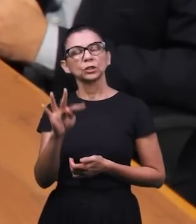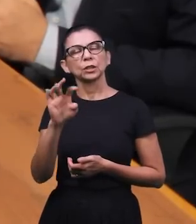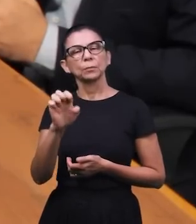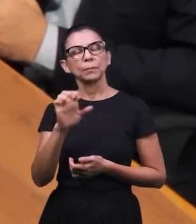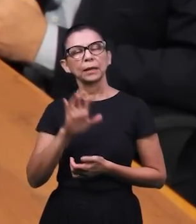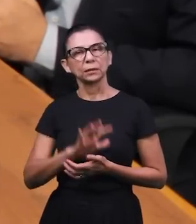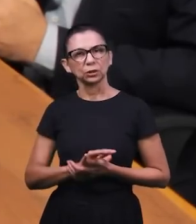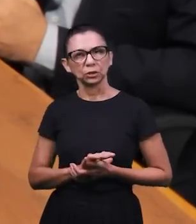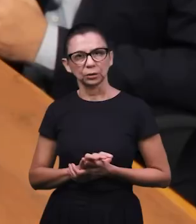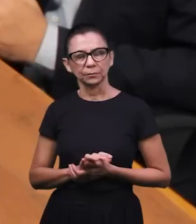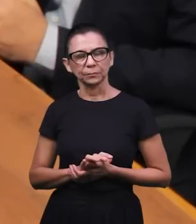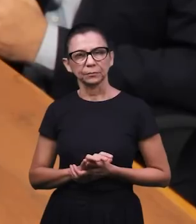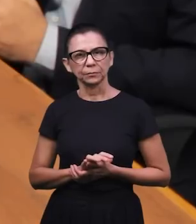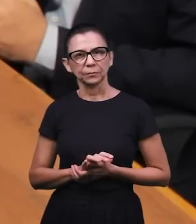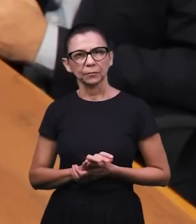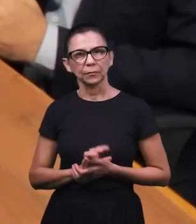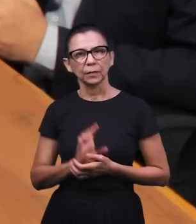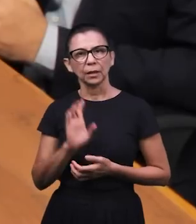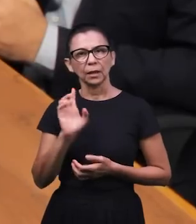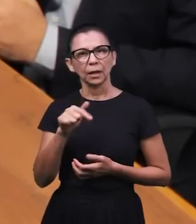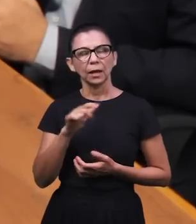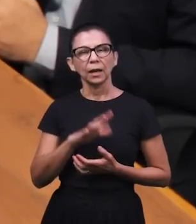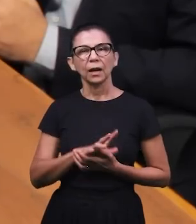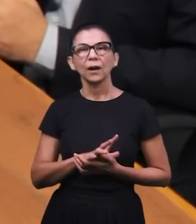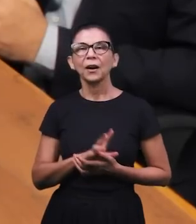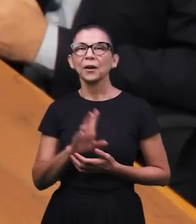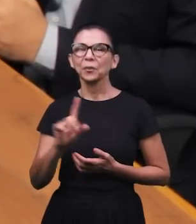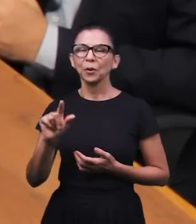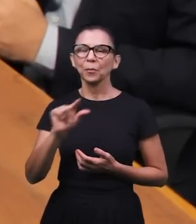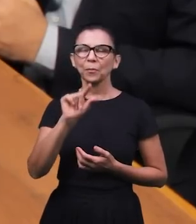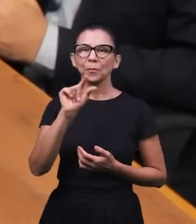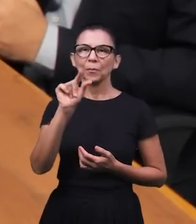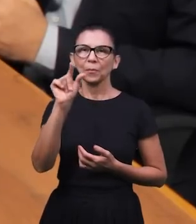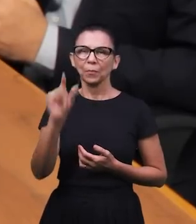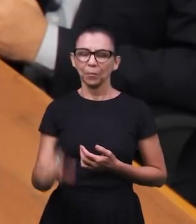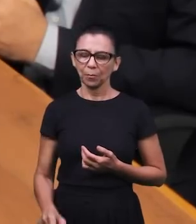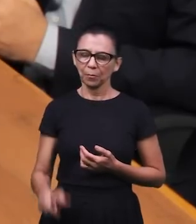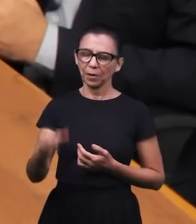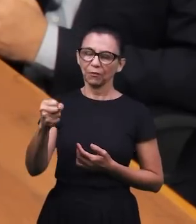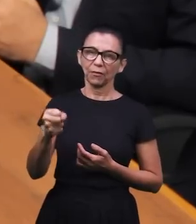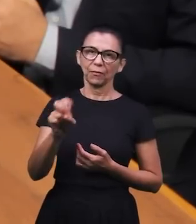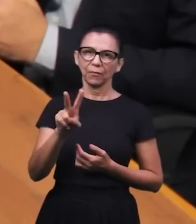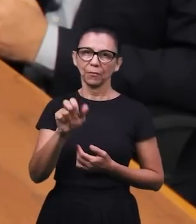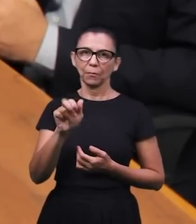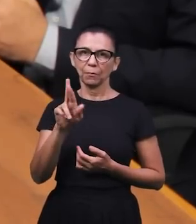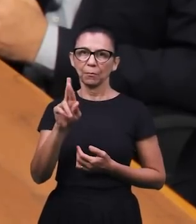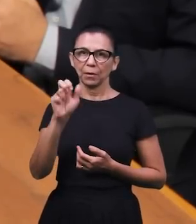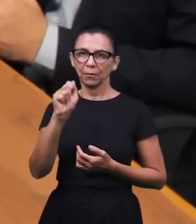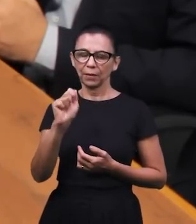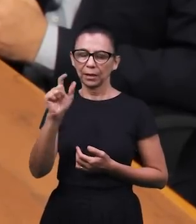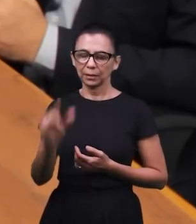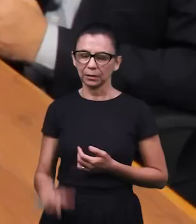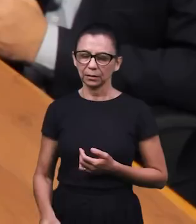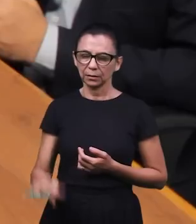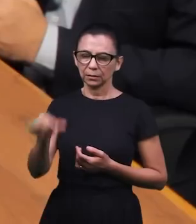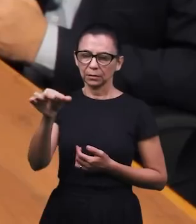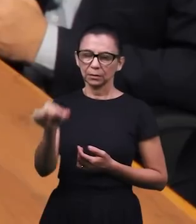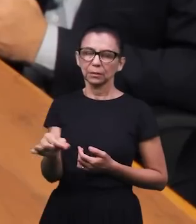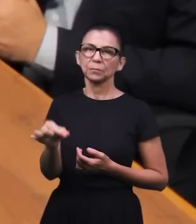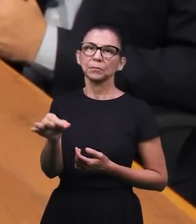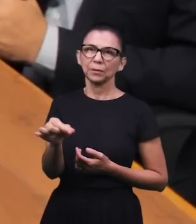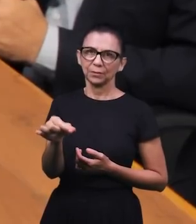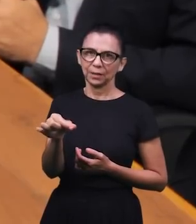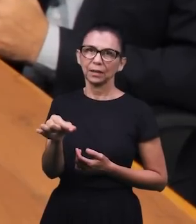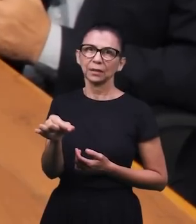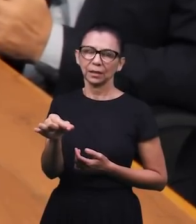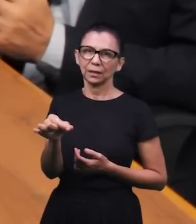orientar. Então esse shebet, que é a vara, é igual a vara do pastor, seu cajado, sua vara me consolam. Então isso aqui